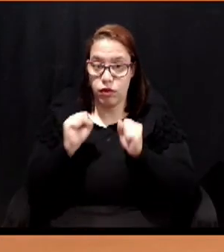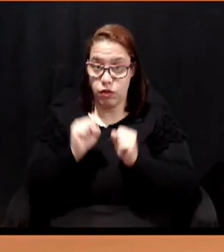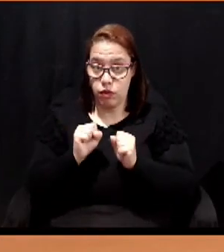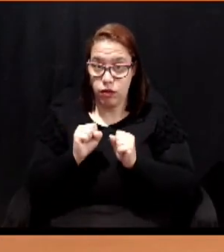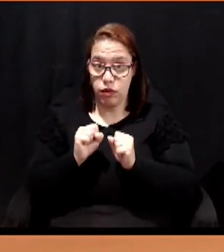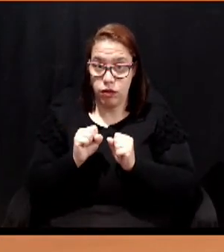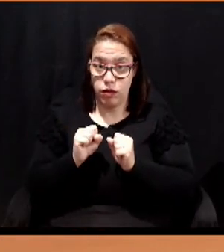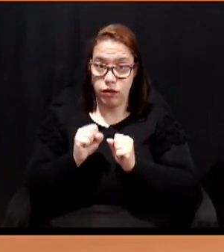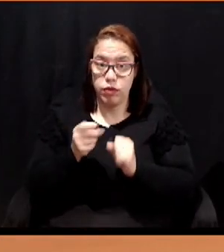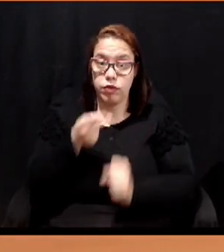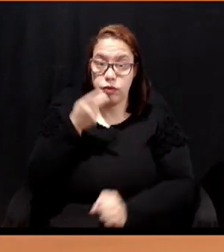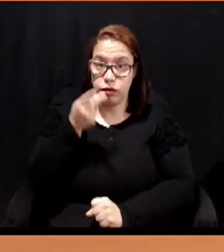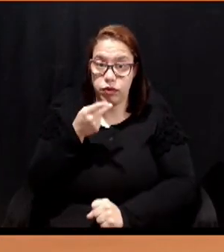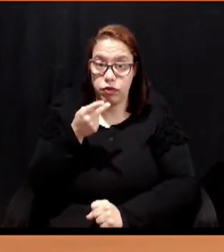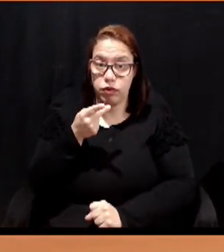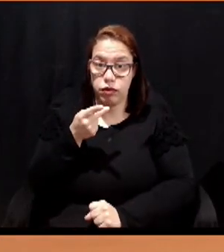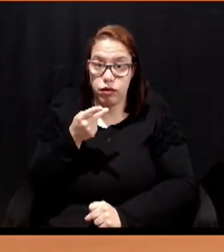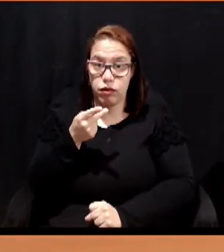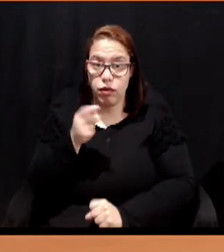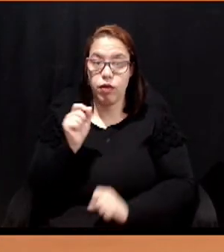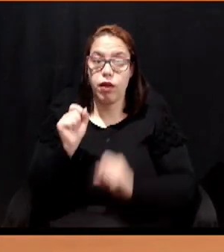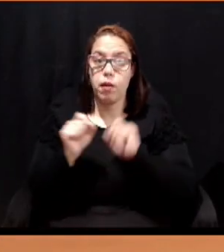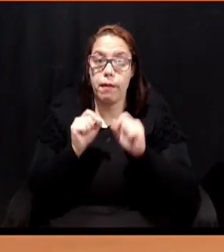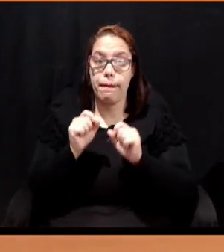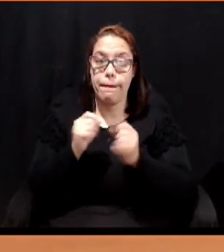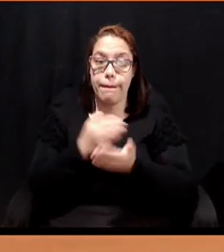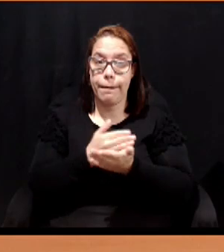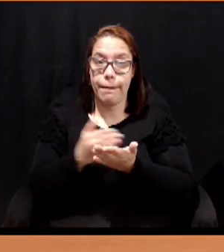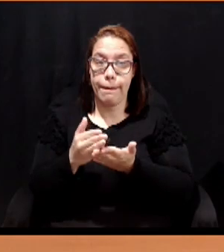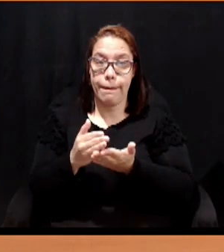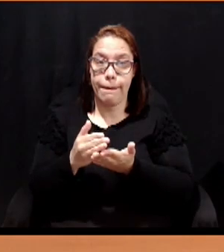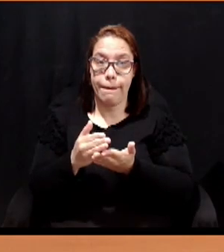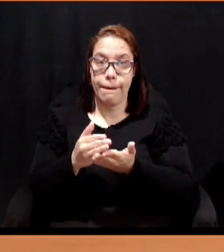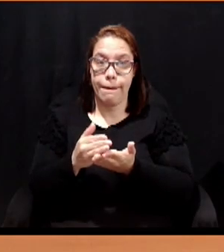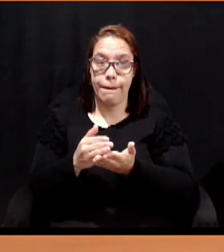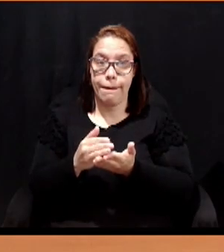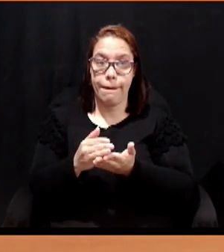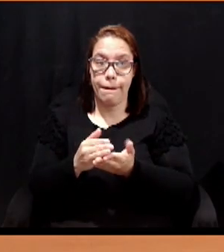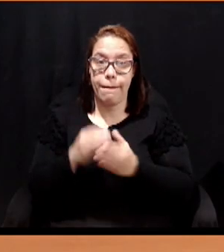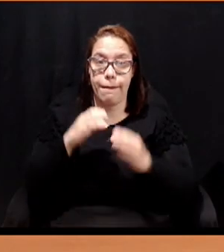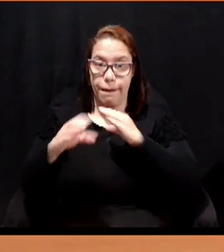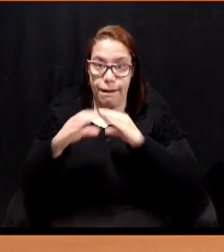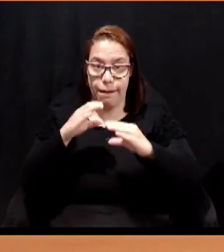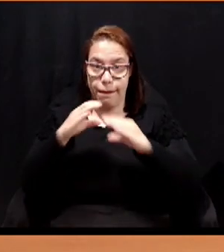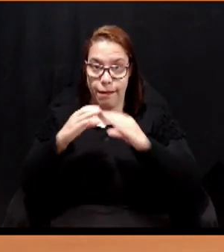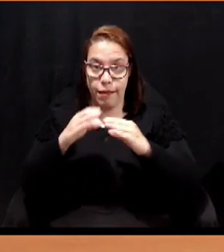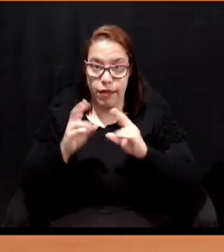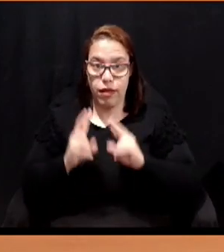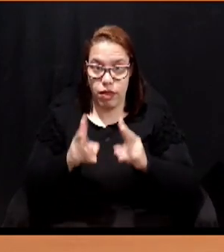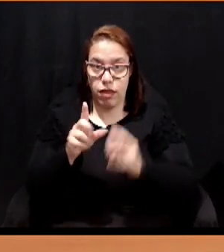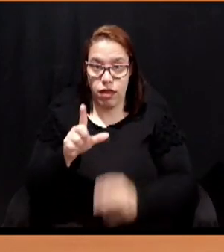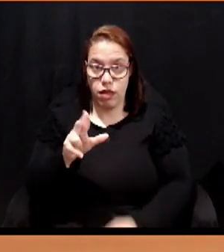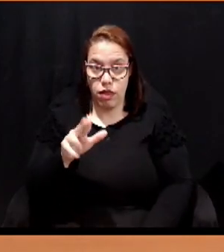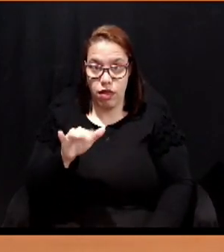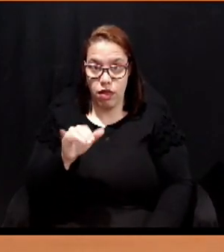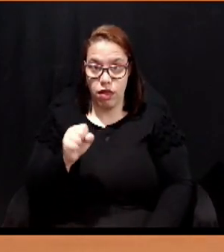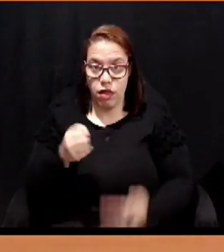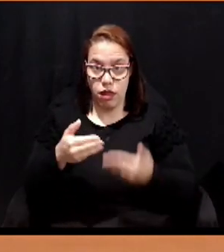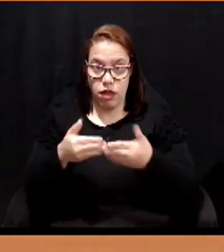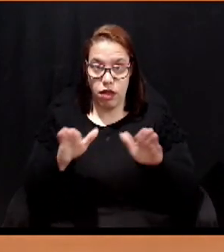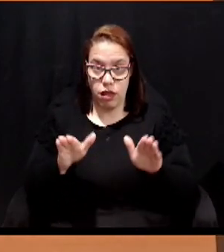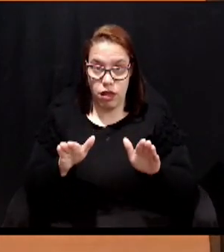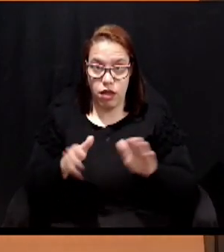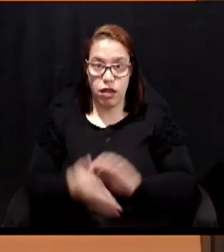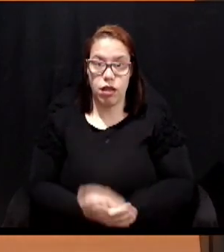falar, né, mais essa questão a partir da ótica da comunicação, né? Na sequência do Luiz, a gente vai abrir aqui também, né, para